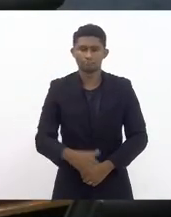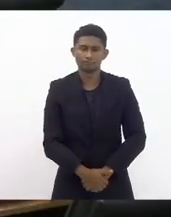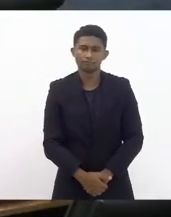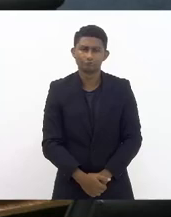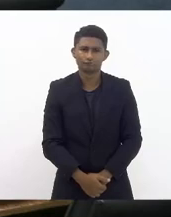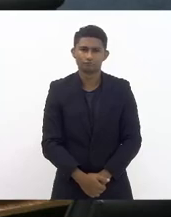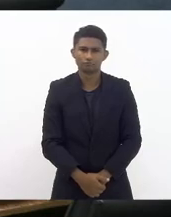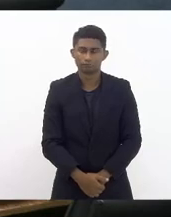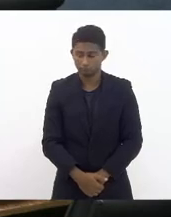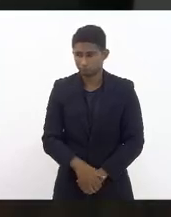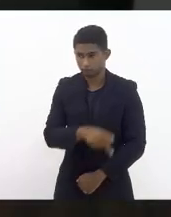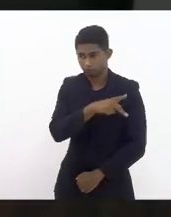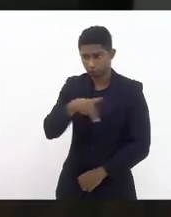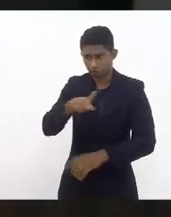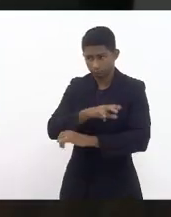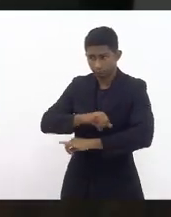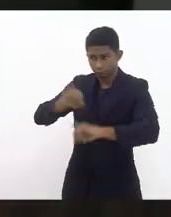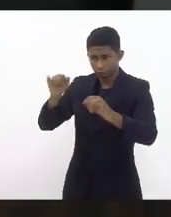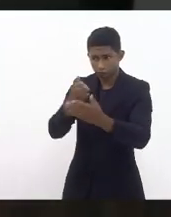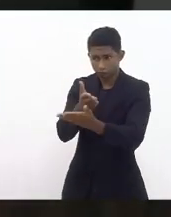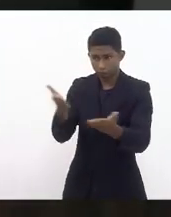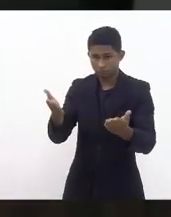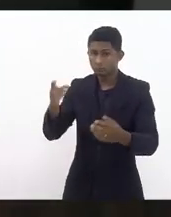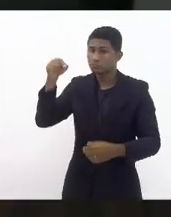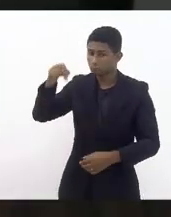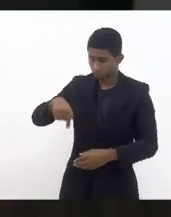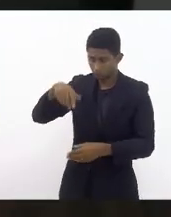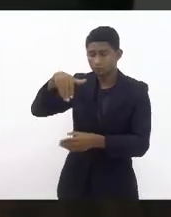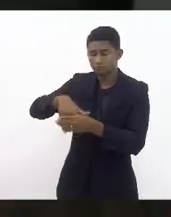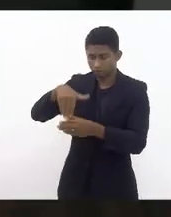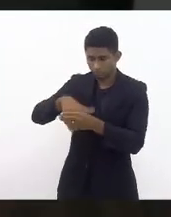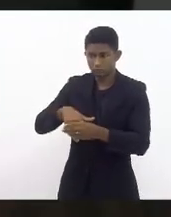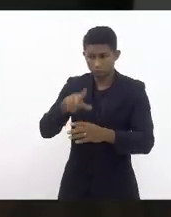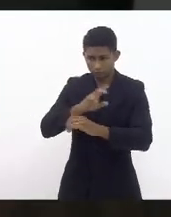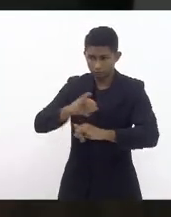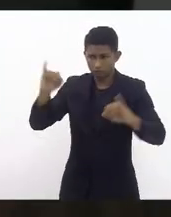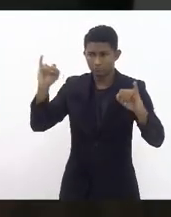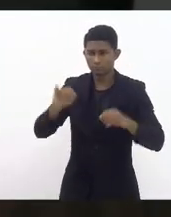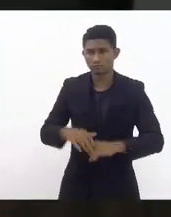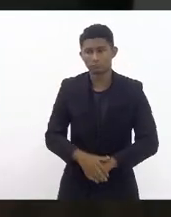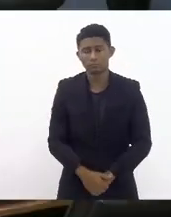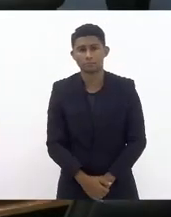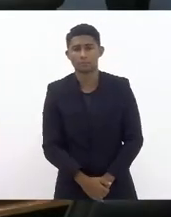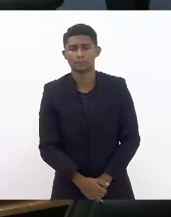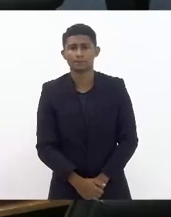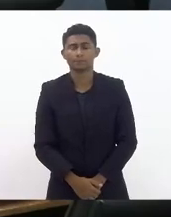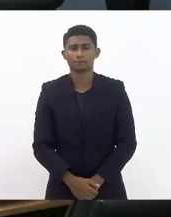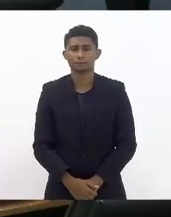A presidência chama a atenção dos senhores parlamentares. Estamos em procedimento de votação.